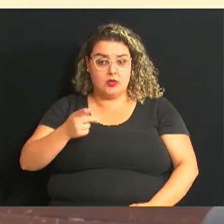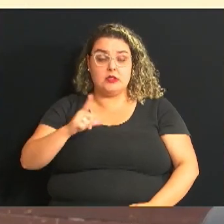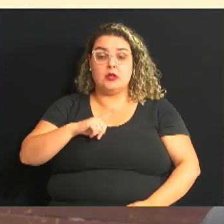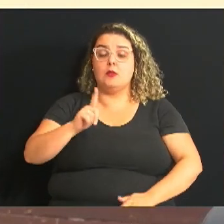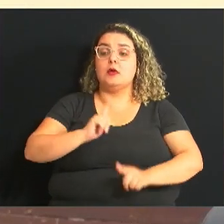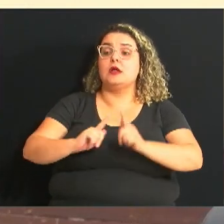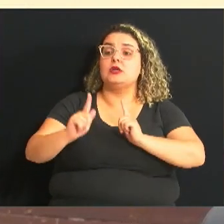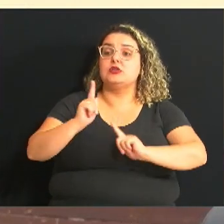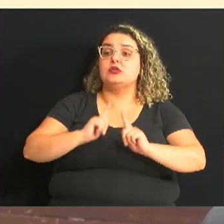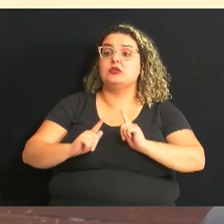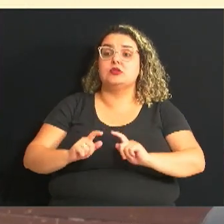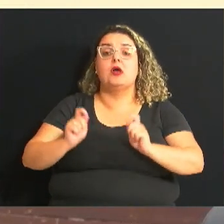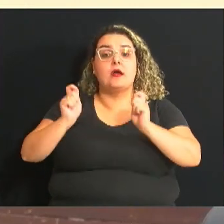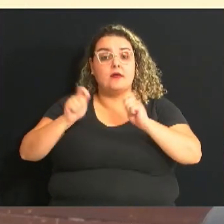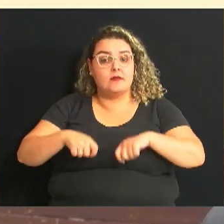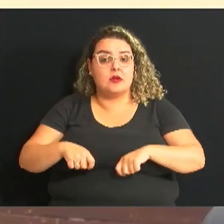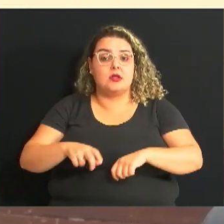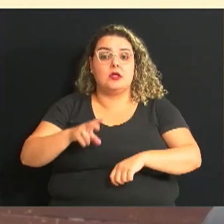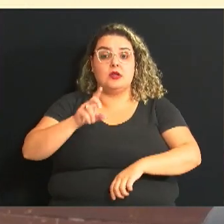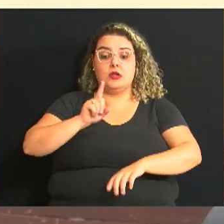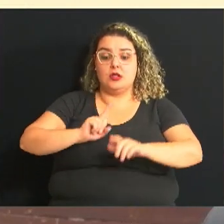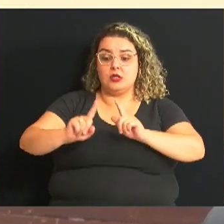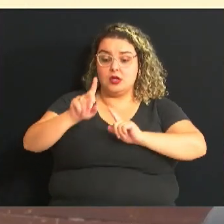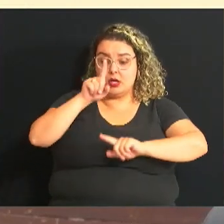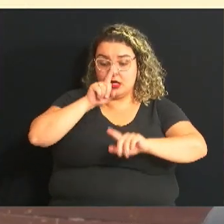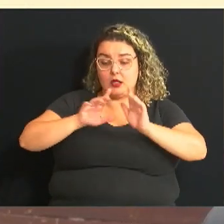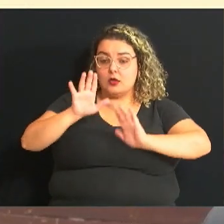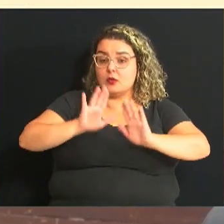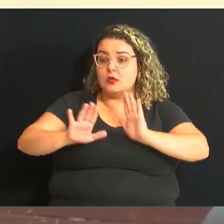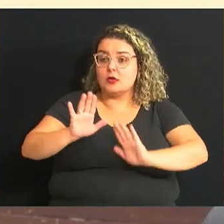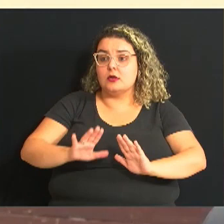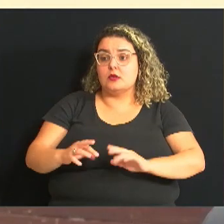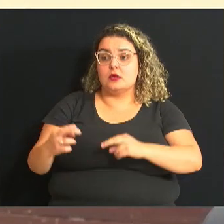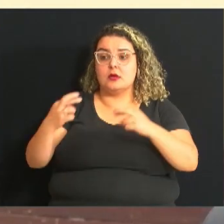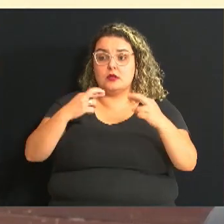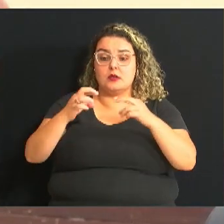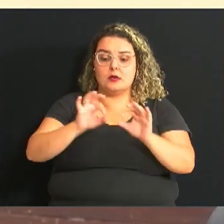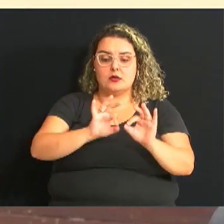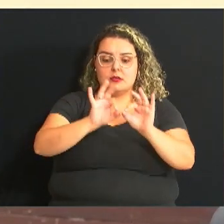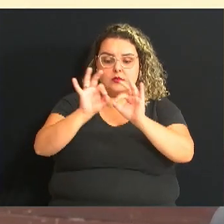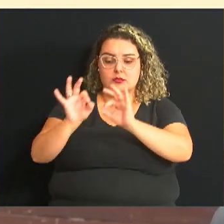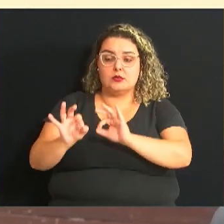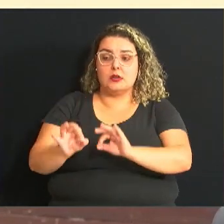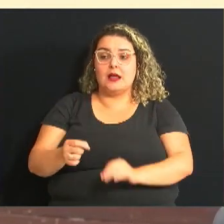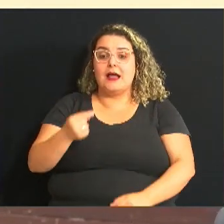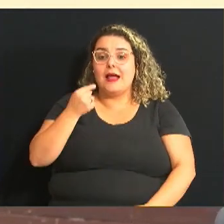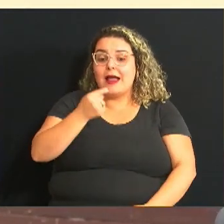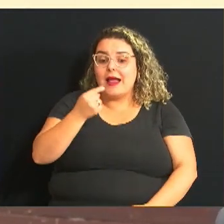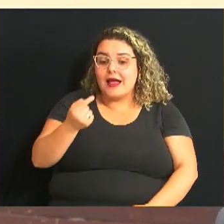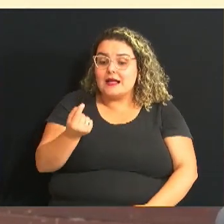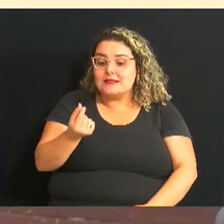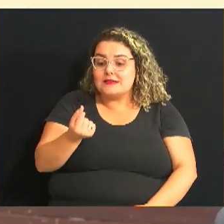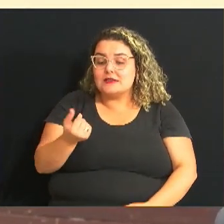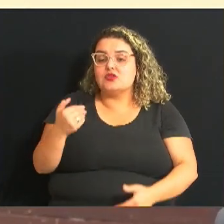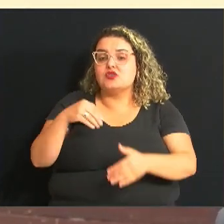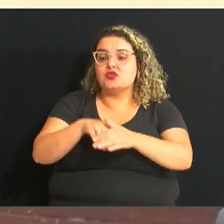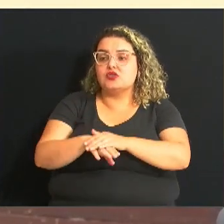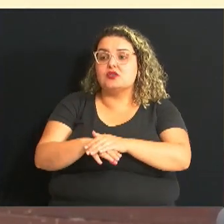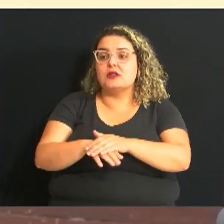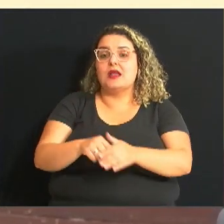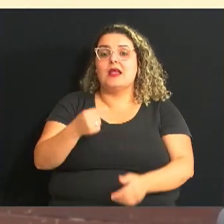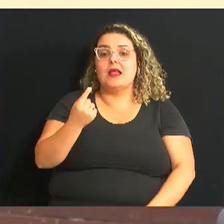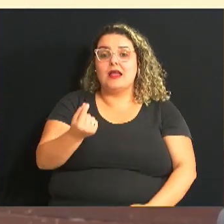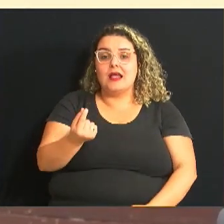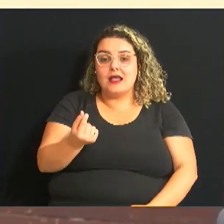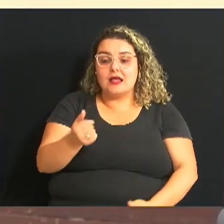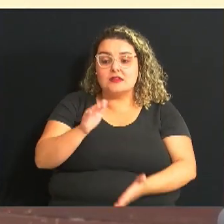muito eficiente, muito cuidadosa. Eles são fiscalizados, acompanhados. Cada centavo que entra, cada centavo que sai de